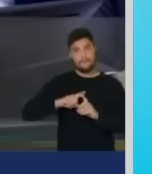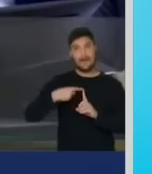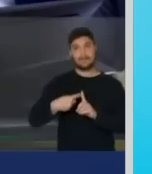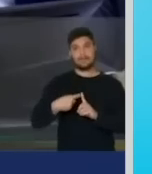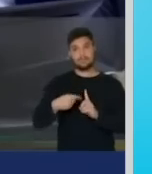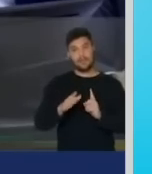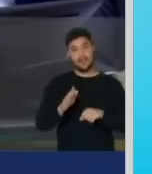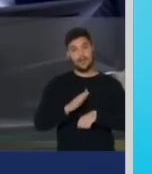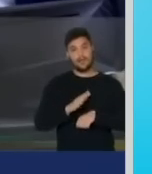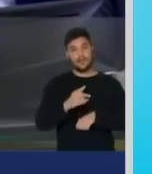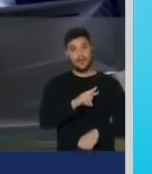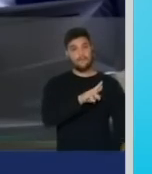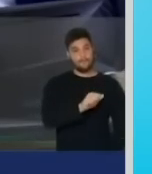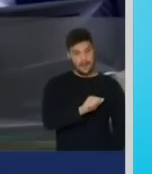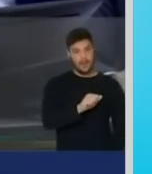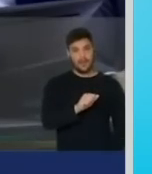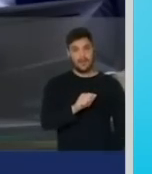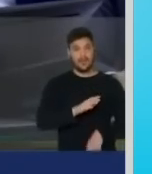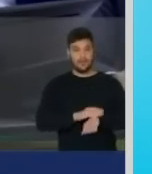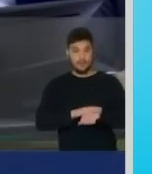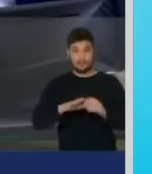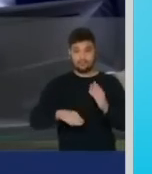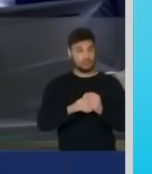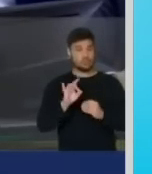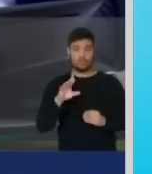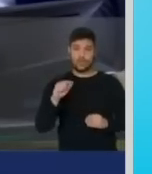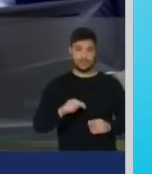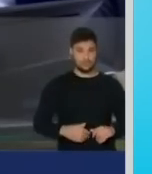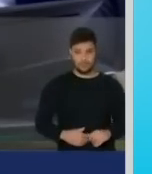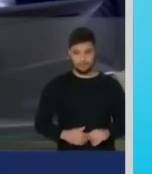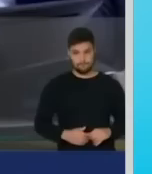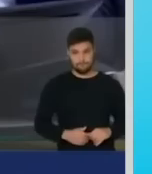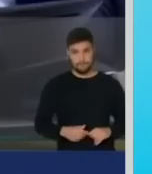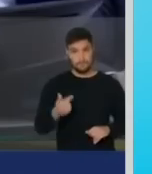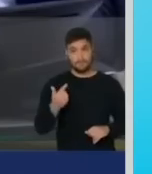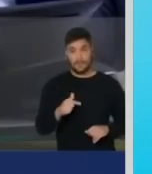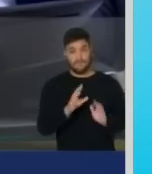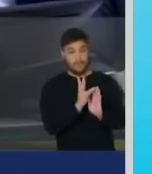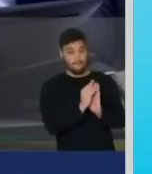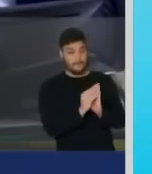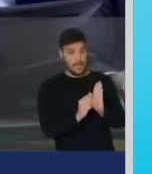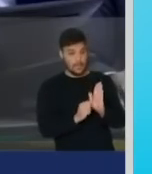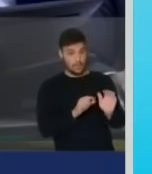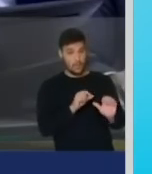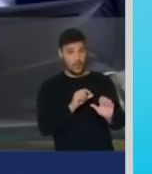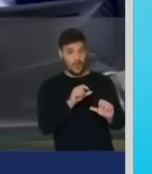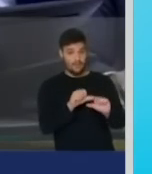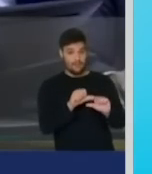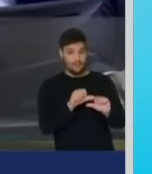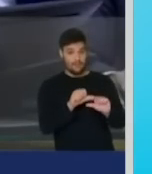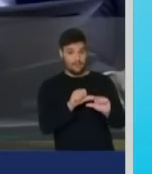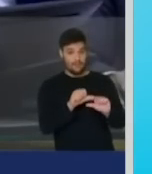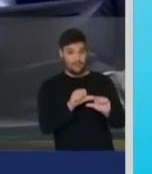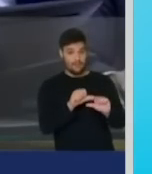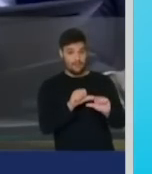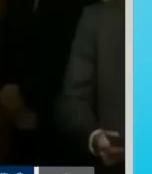me parece que o quarto líder deve ser eleito como um recado colocou aqui com uma votação muito expressiva porque no senado nós temos algumas coisas que são votadas lá além da câmera